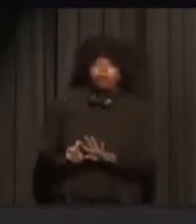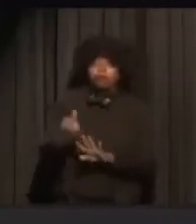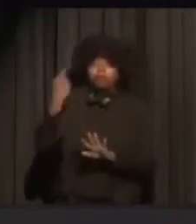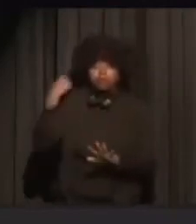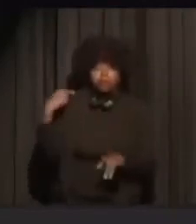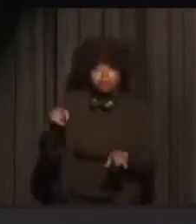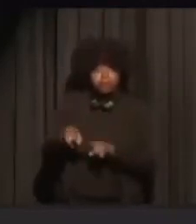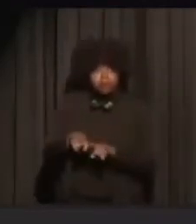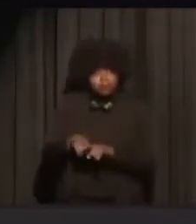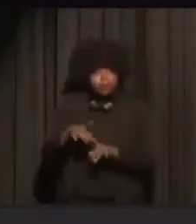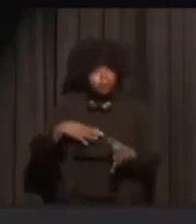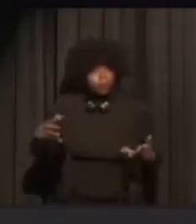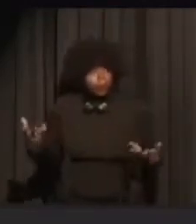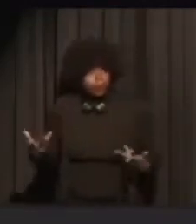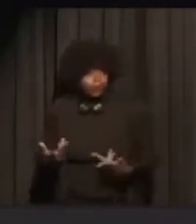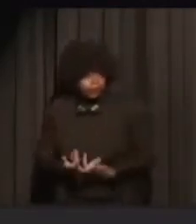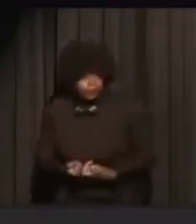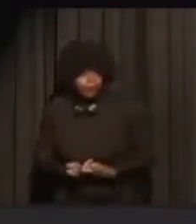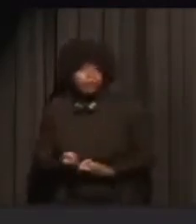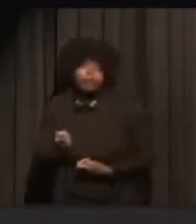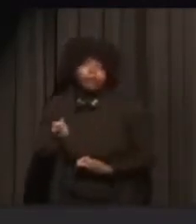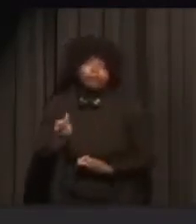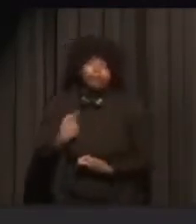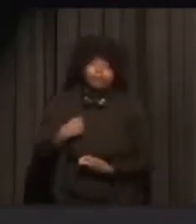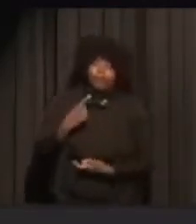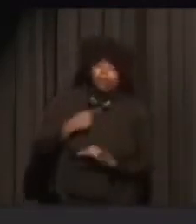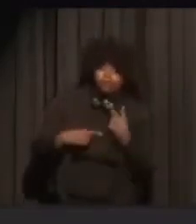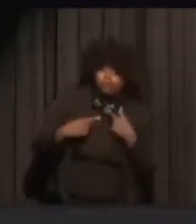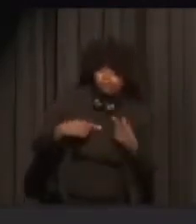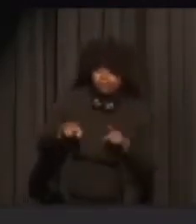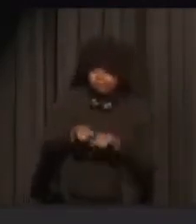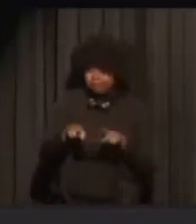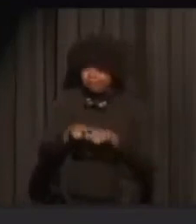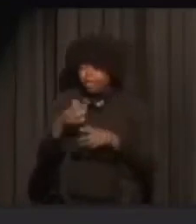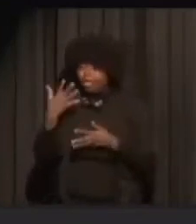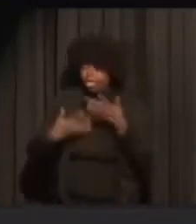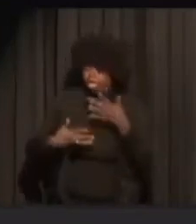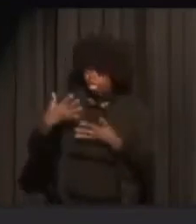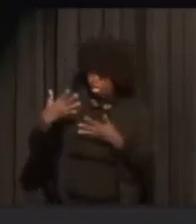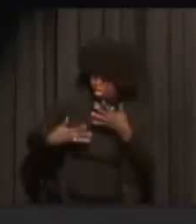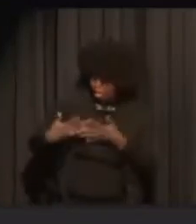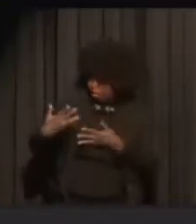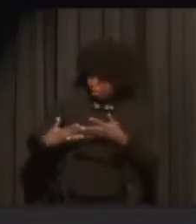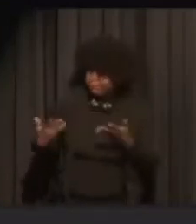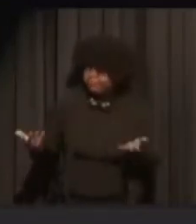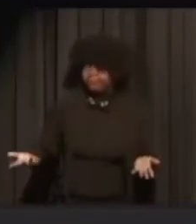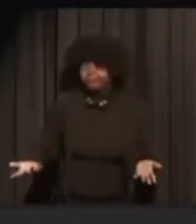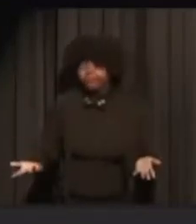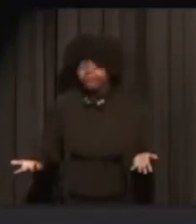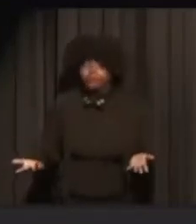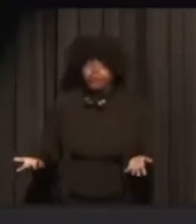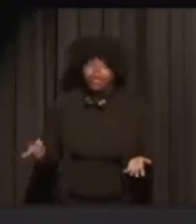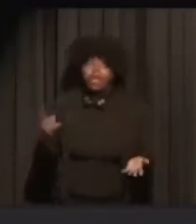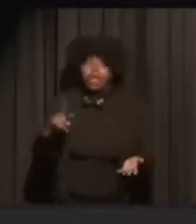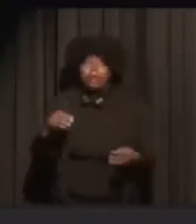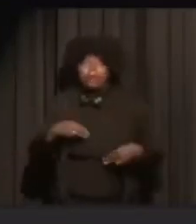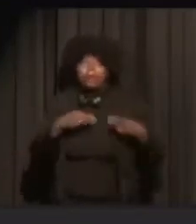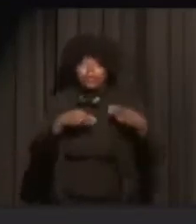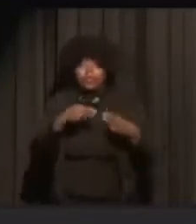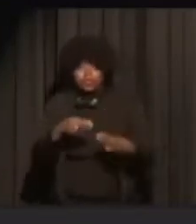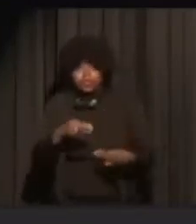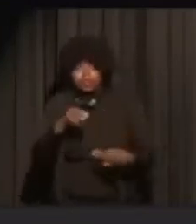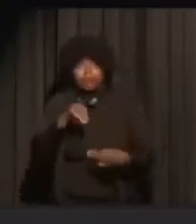qualidade e de intenções bastante complexas né para dizer o mínimo a ministra Marina